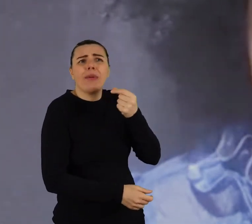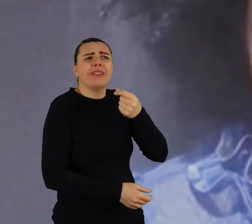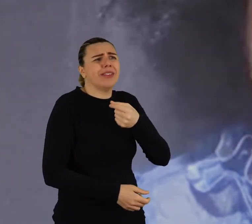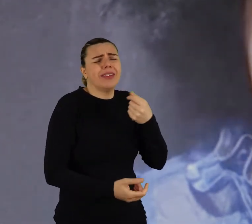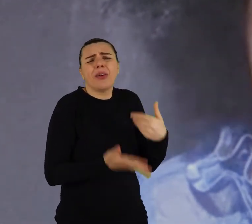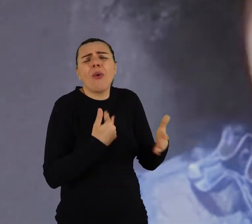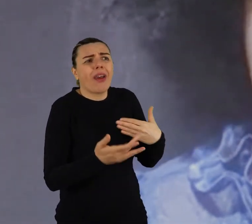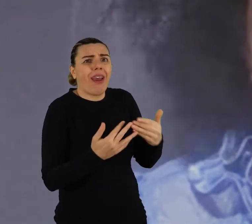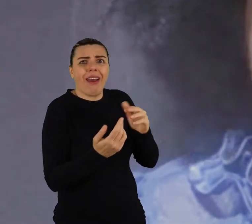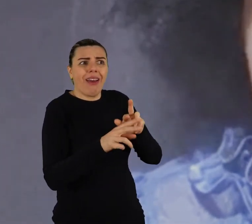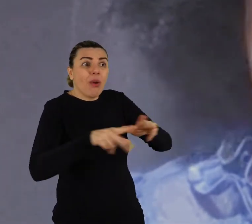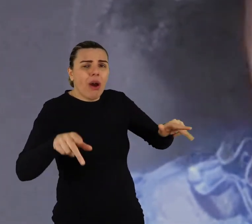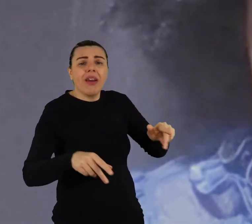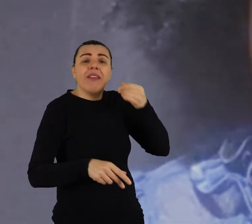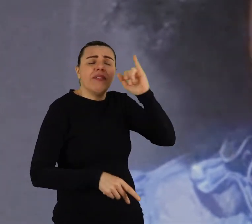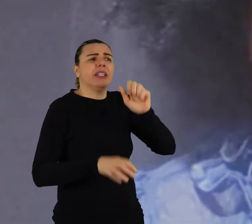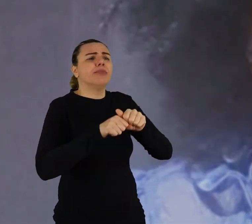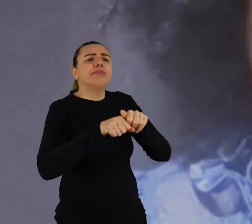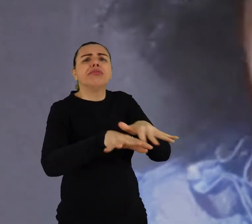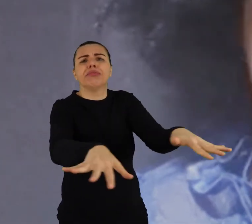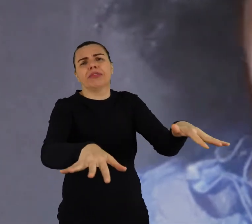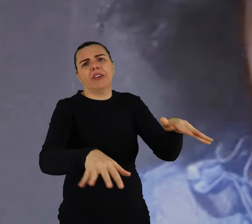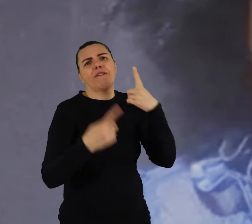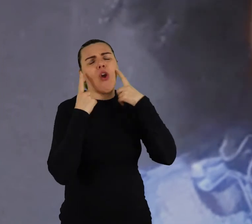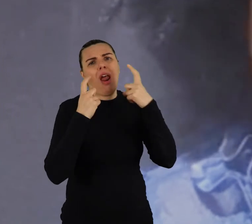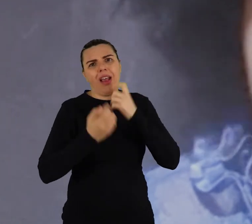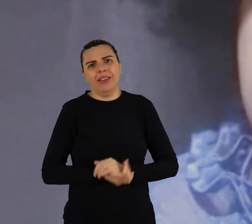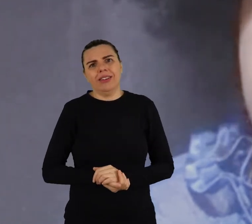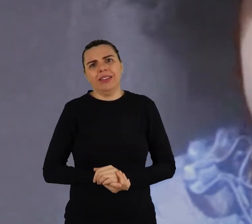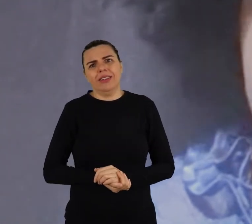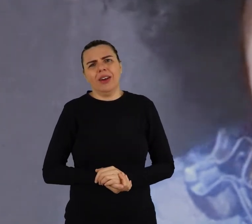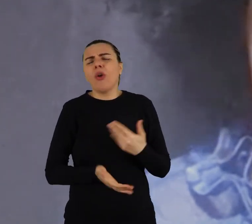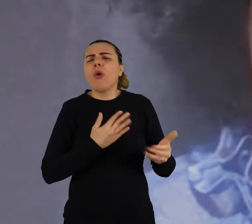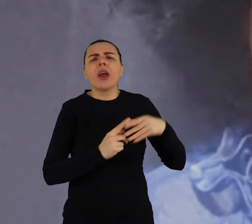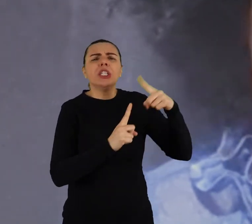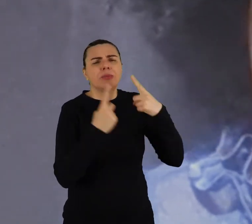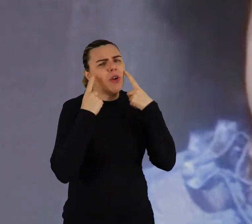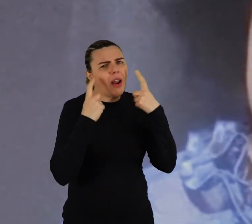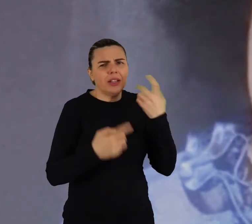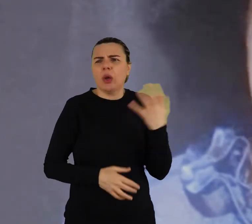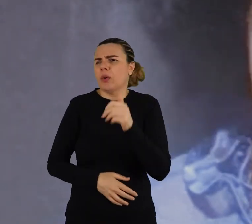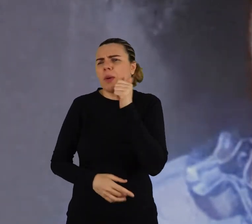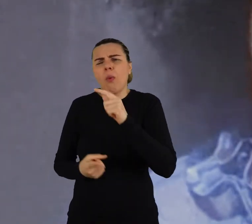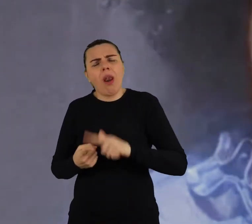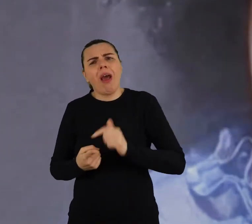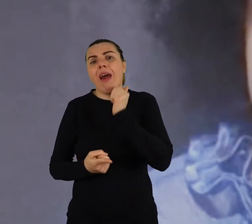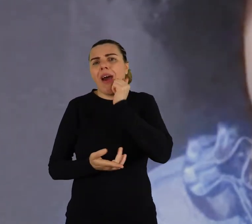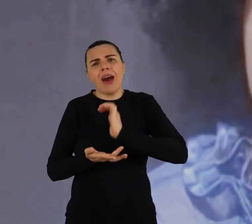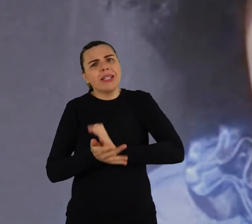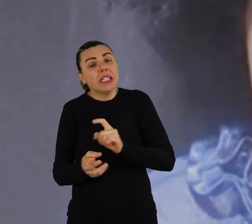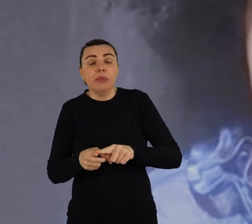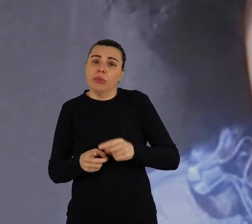não sigam perpetuando a violência, nenhum tipo de violência, nem contra mulheres, nem racismo, e